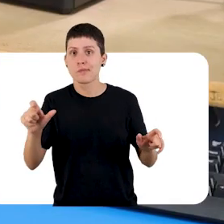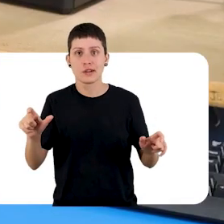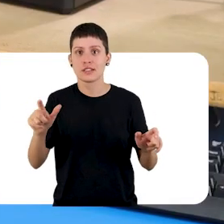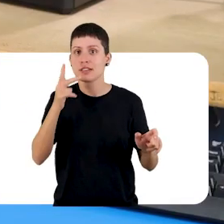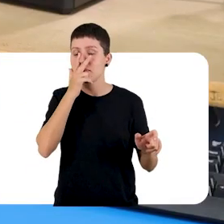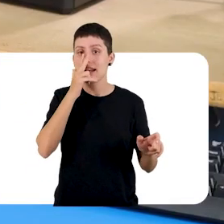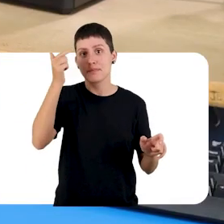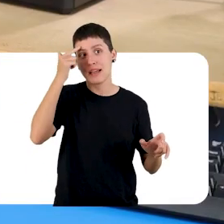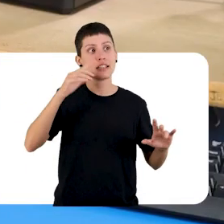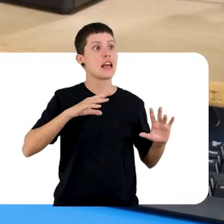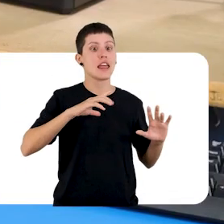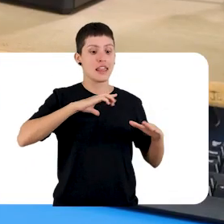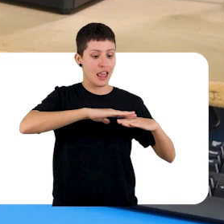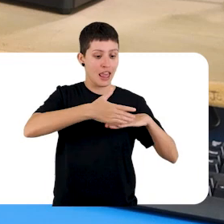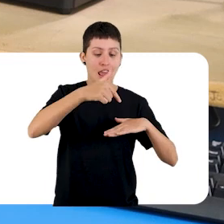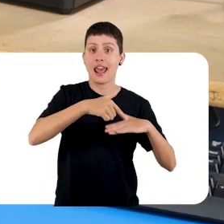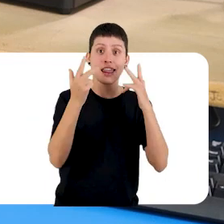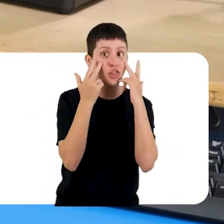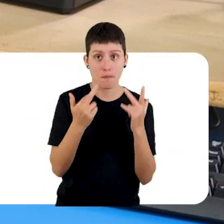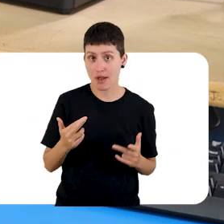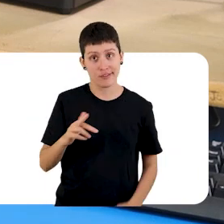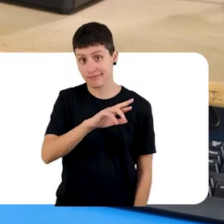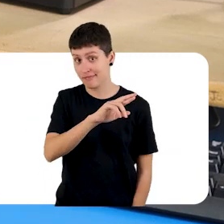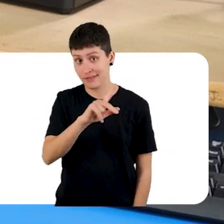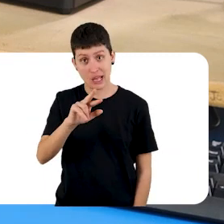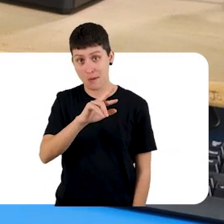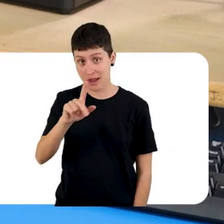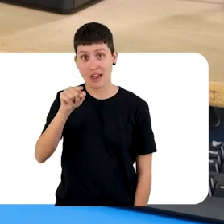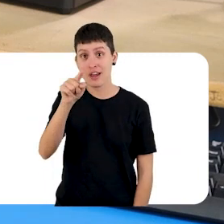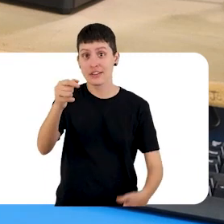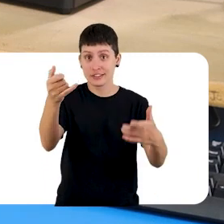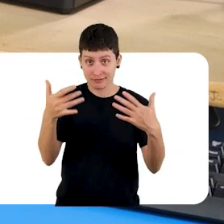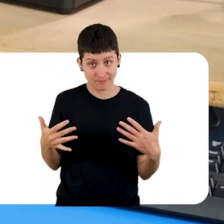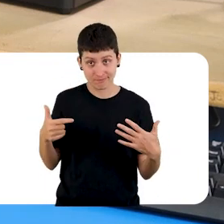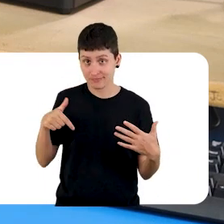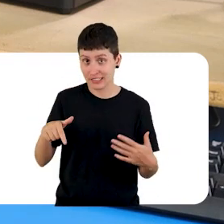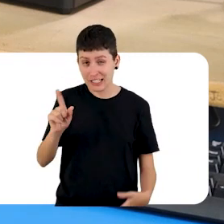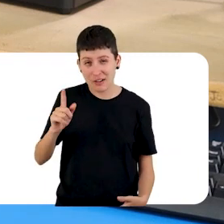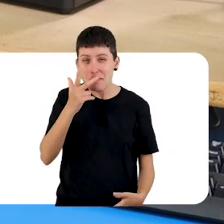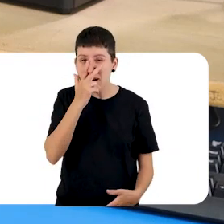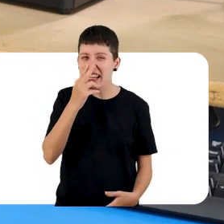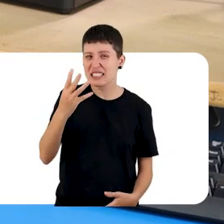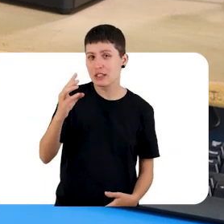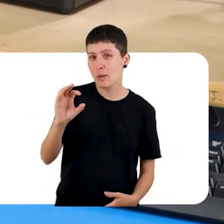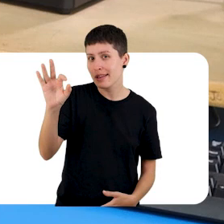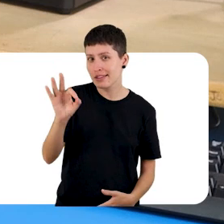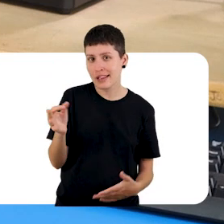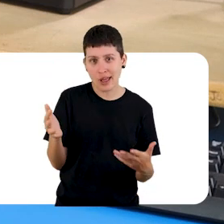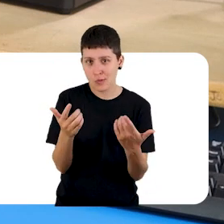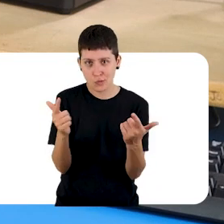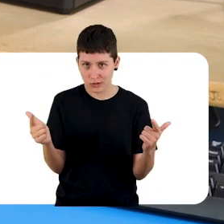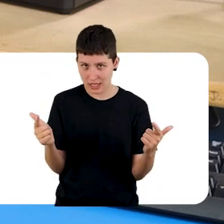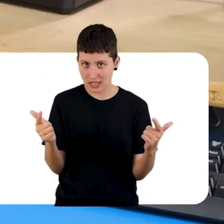na bolha, porque elas acham que ter notebook em casa é normal. Mas você disse que aqui não, né? Você me falou que quase 40% das pessoas